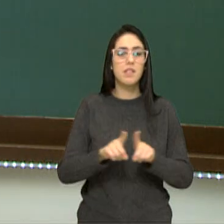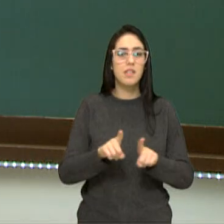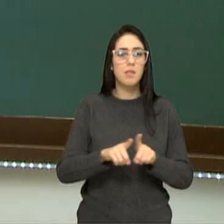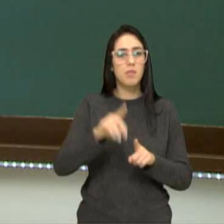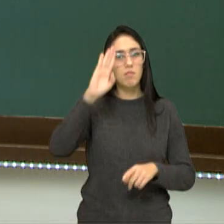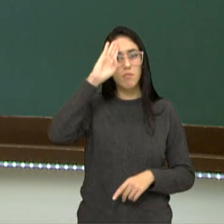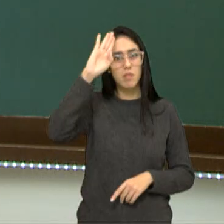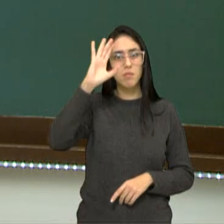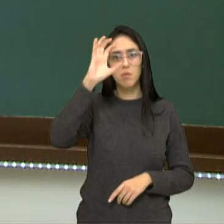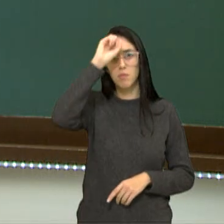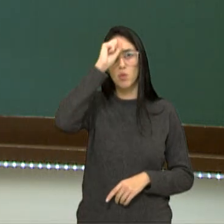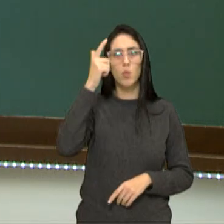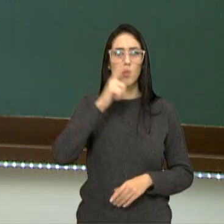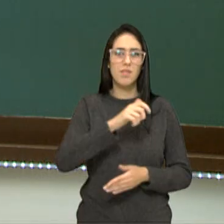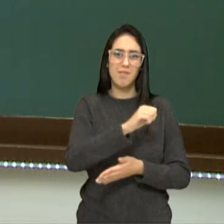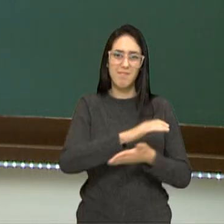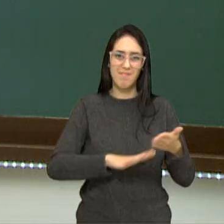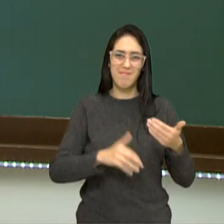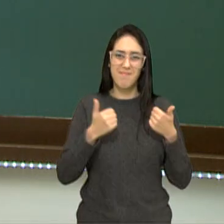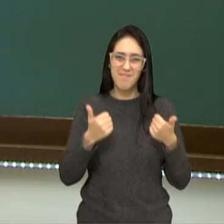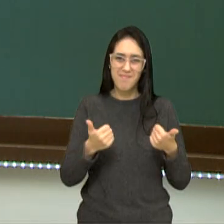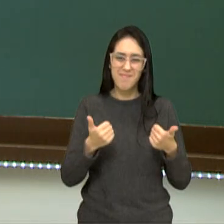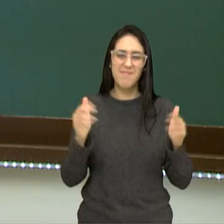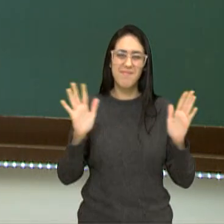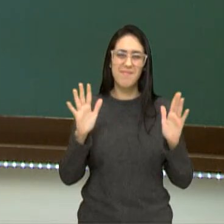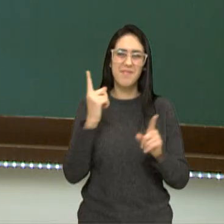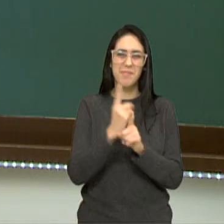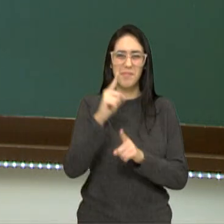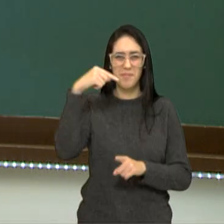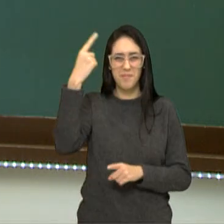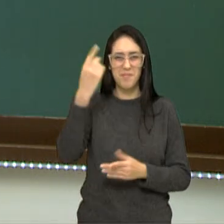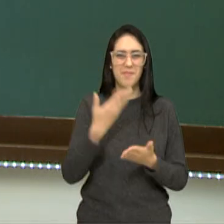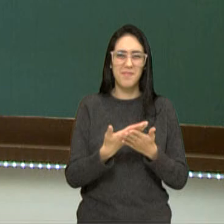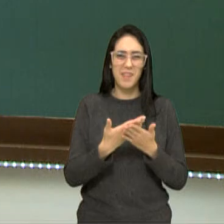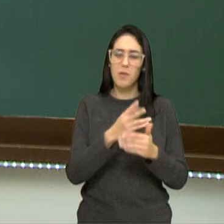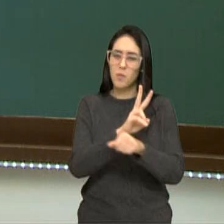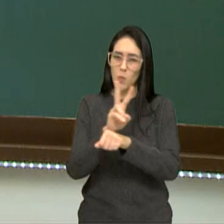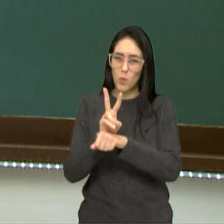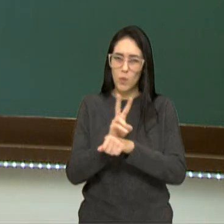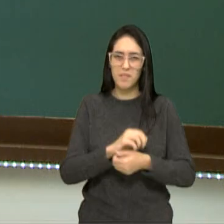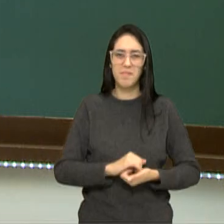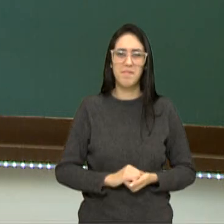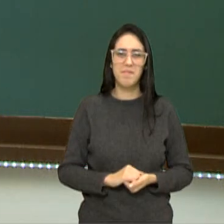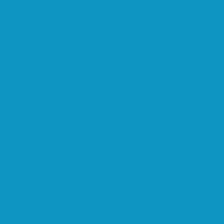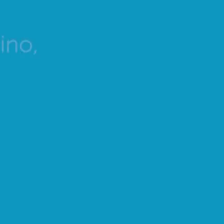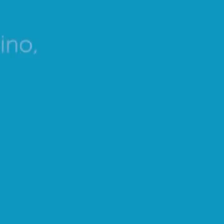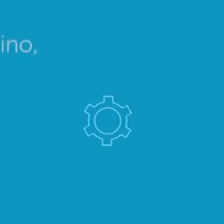conseguido fazer os exercícios. Tá bom? Até a próxima aula. Fiquem bem!